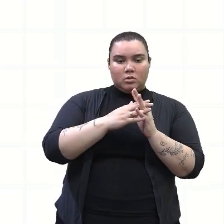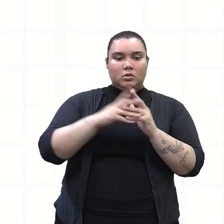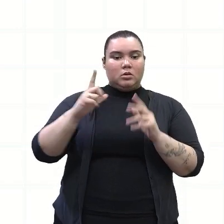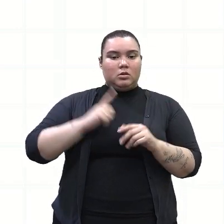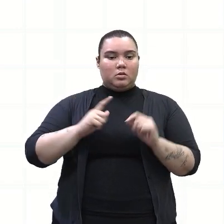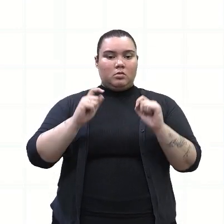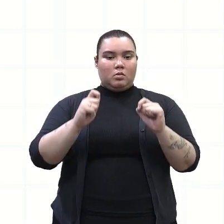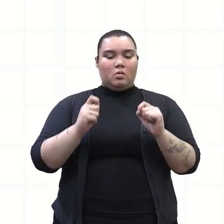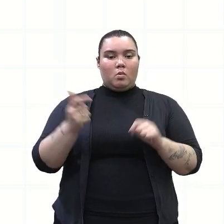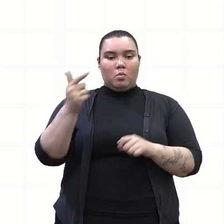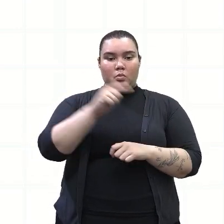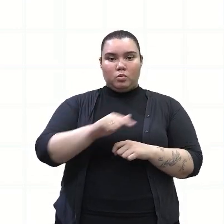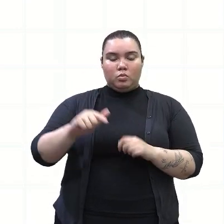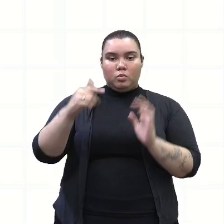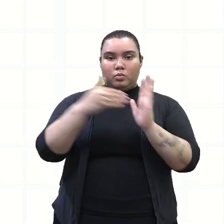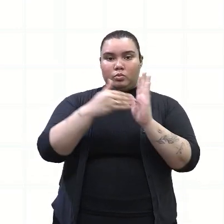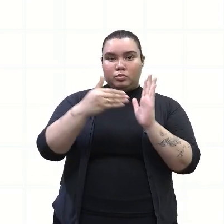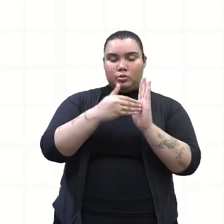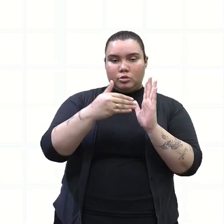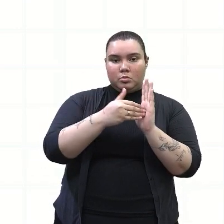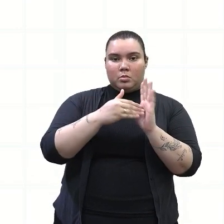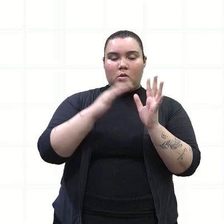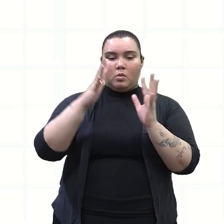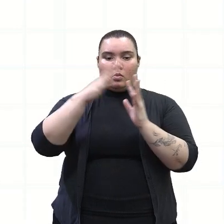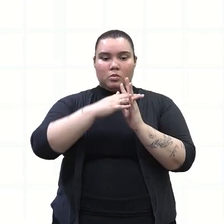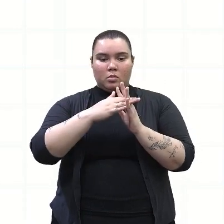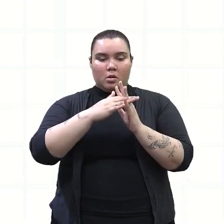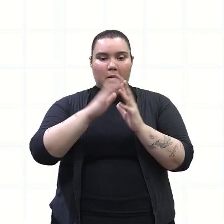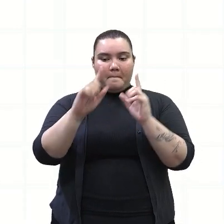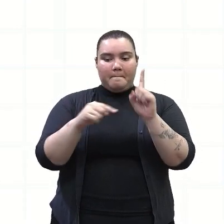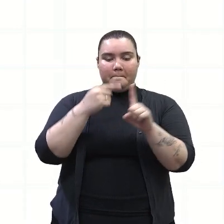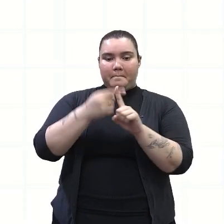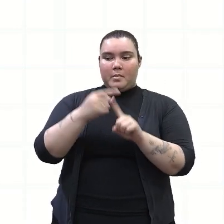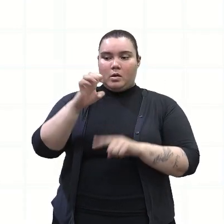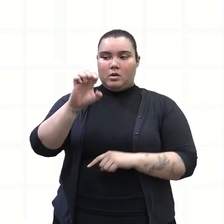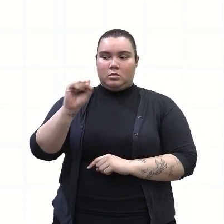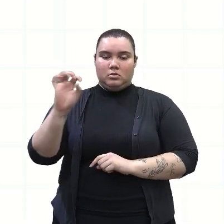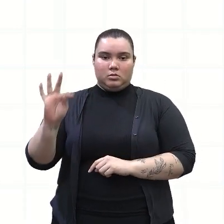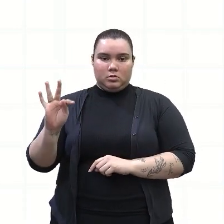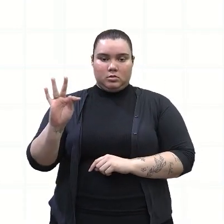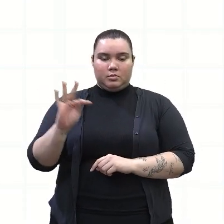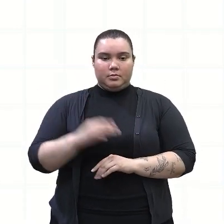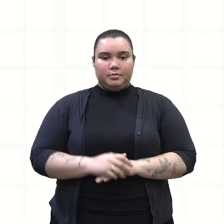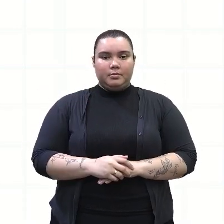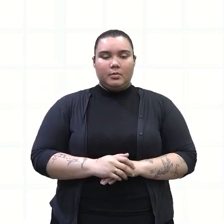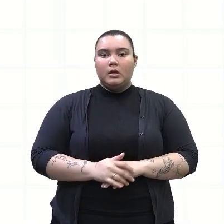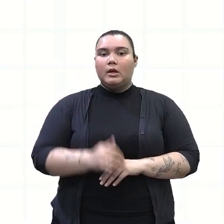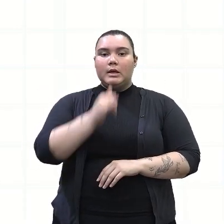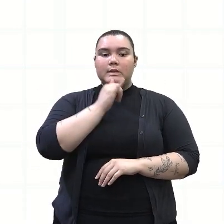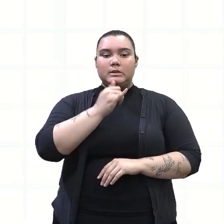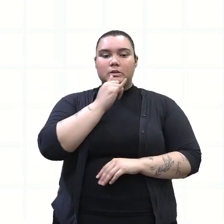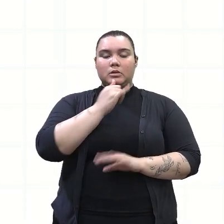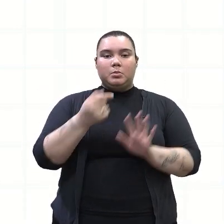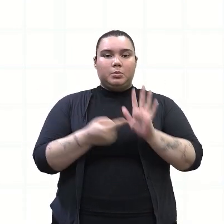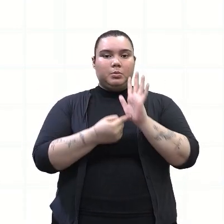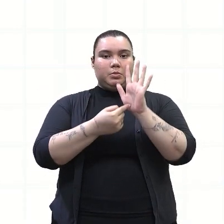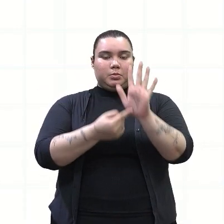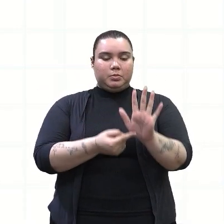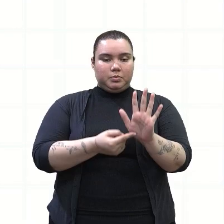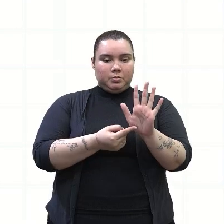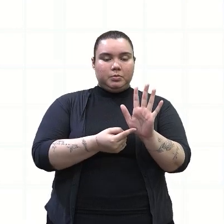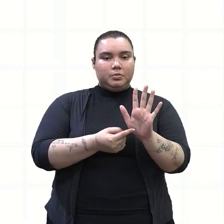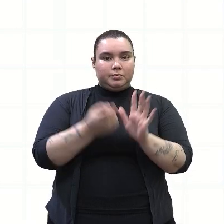a última consoante. Vou acrescentar o quê? EST. Vamos ver o exemplo para ficar melhor para